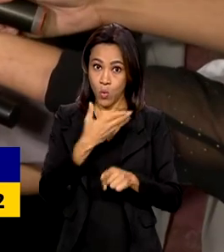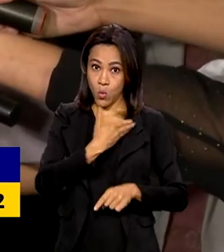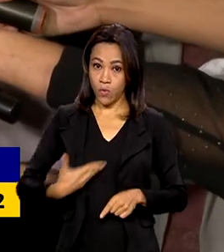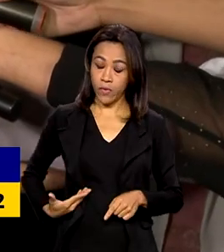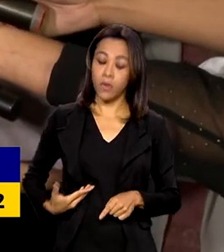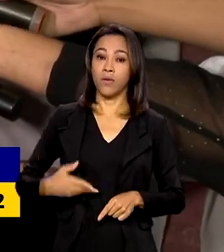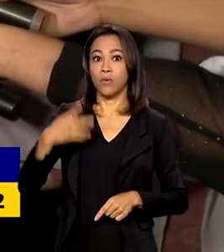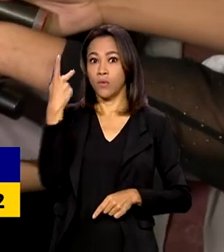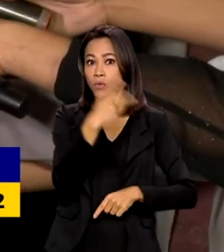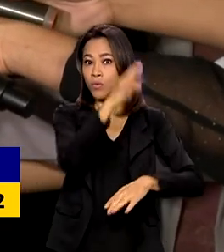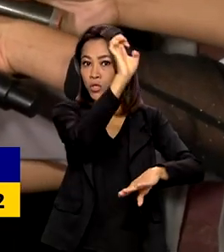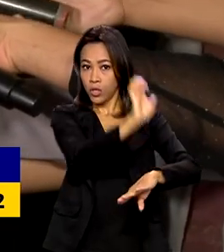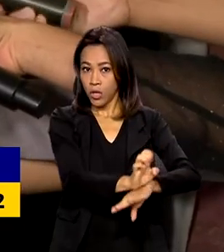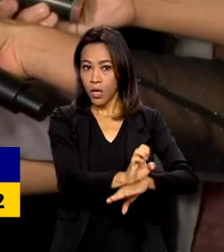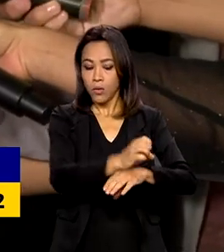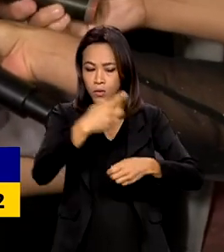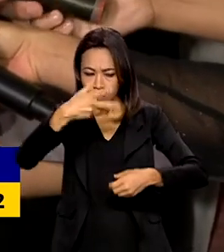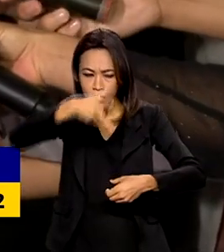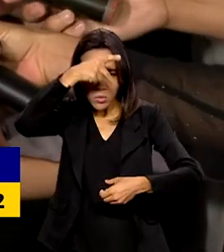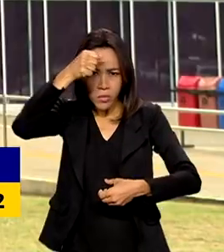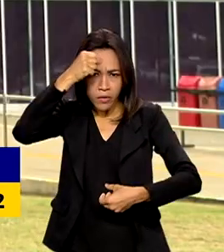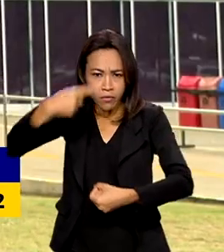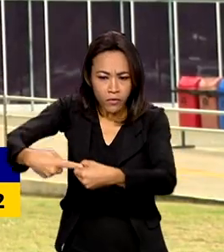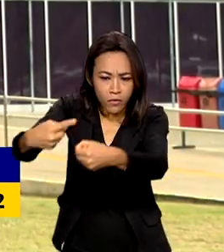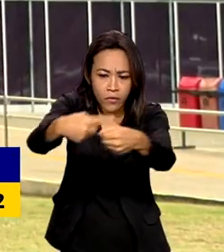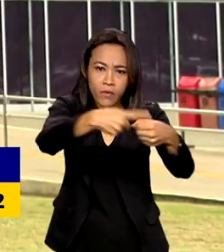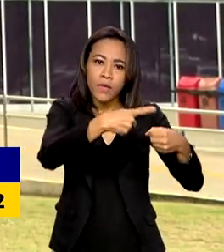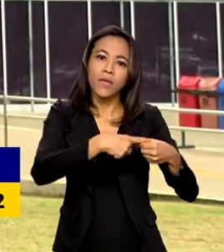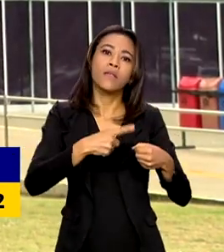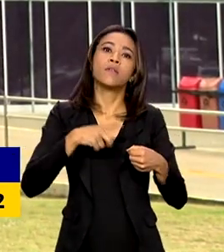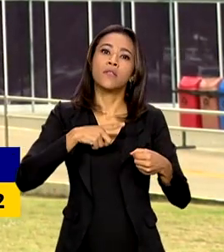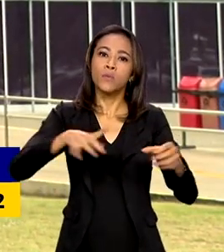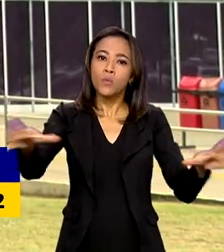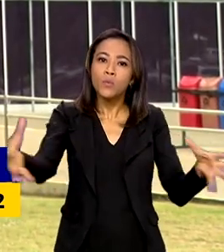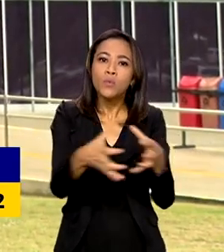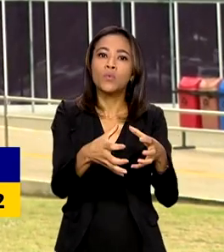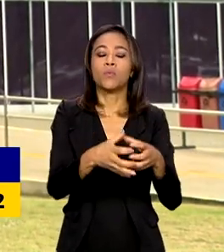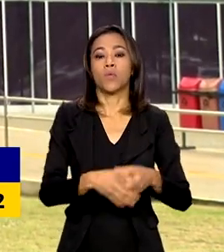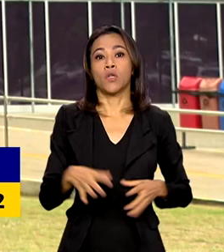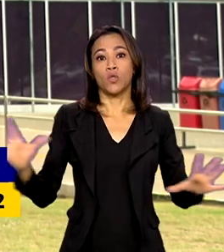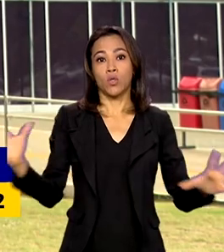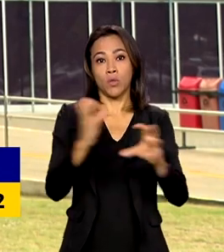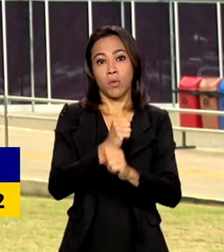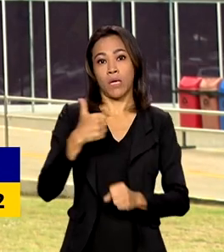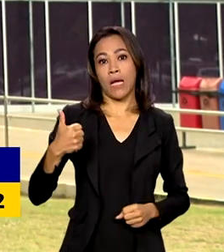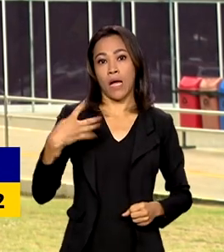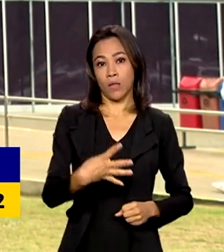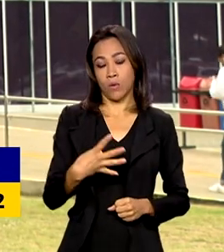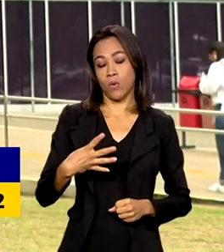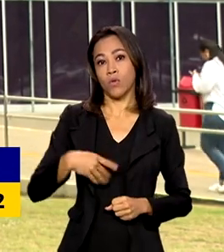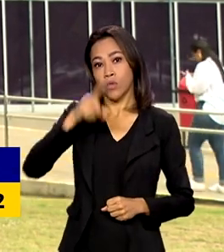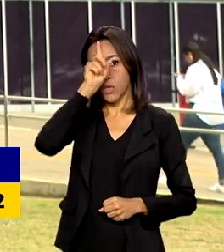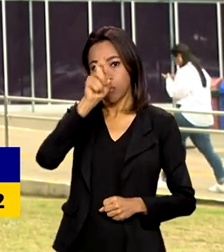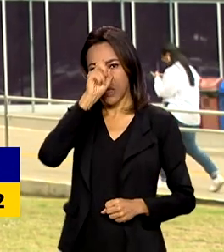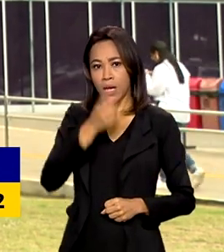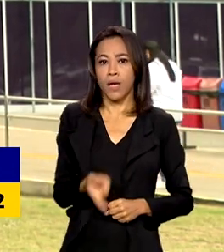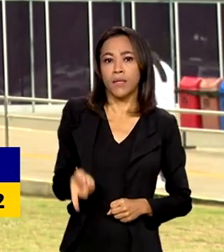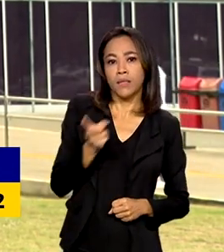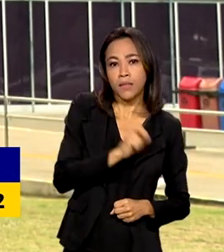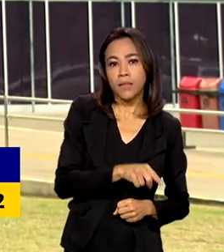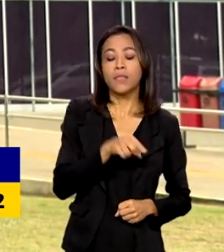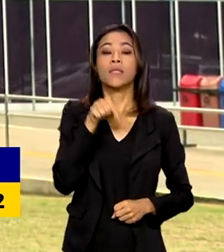os prefeitos através dos consórcios. No total, 14 hospitais e 24 policlínicas de todo o estado